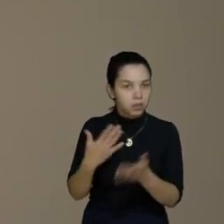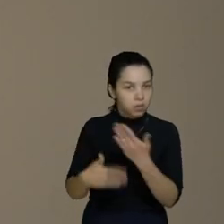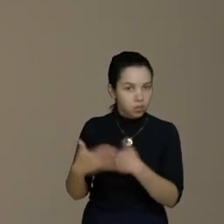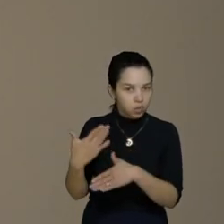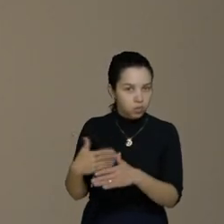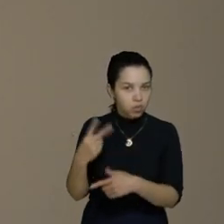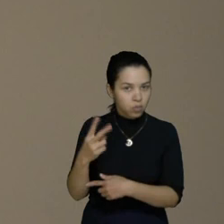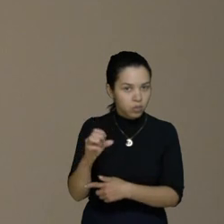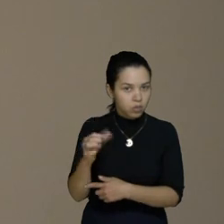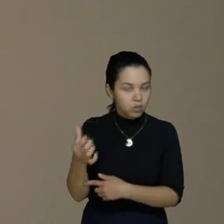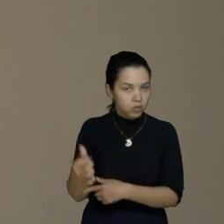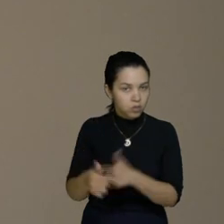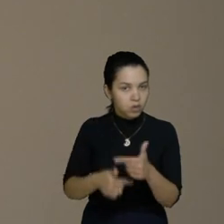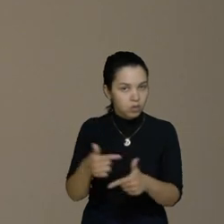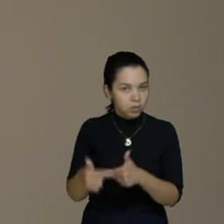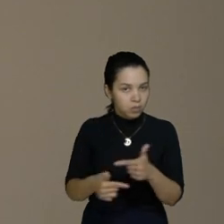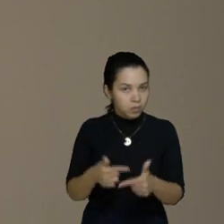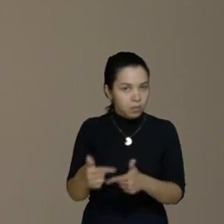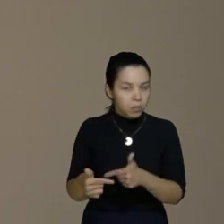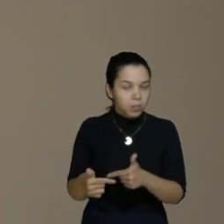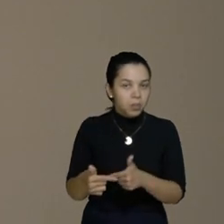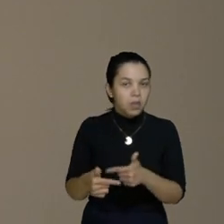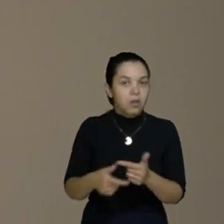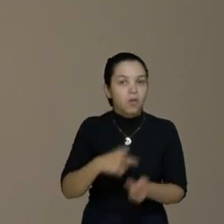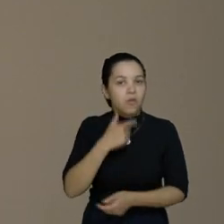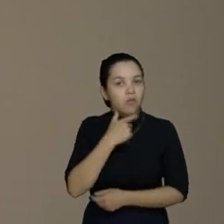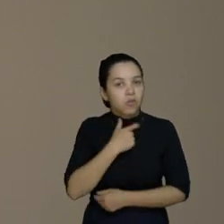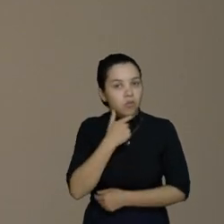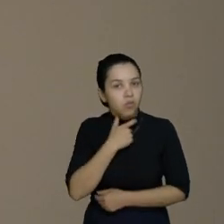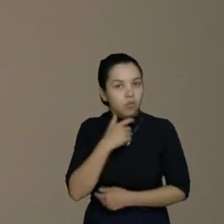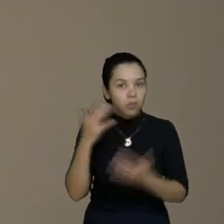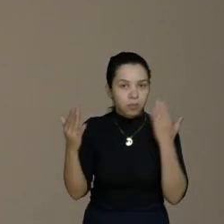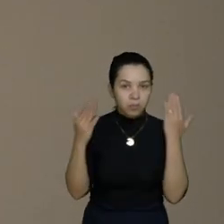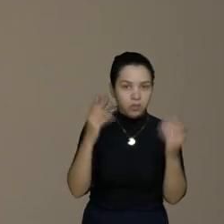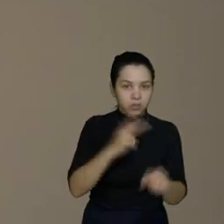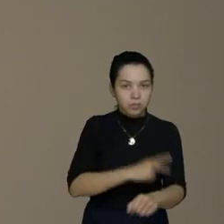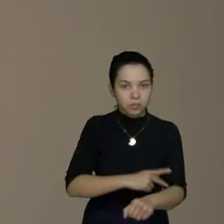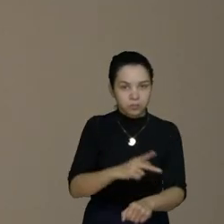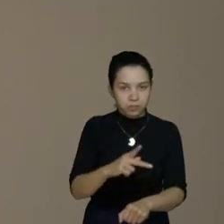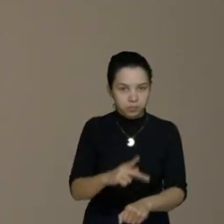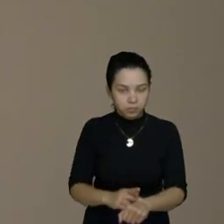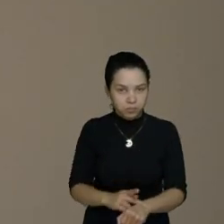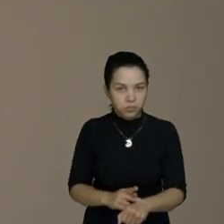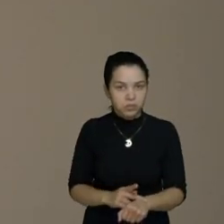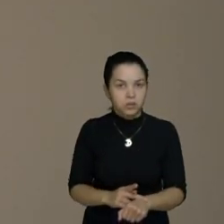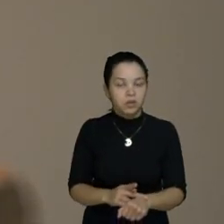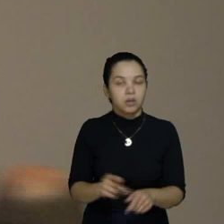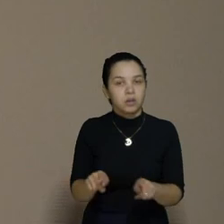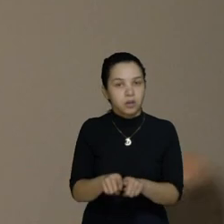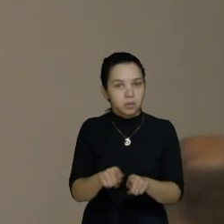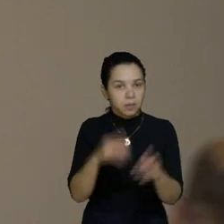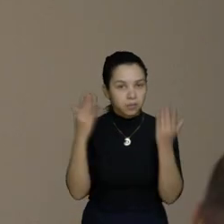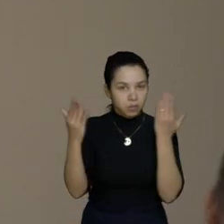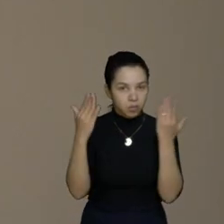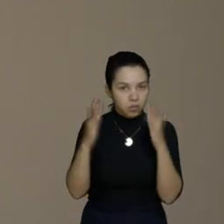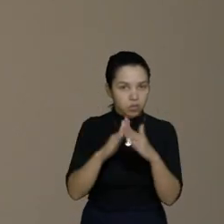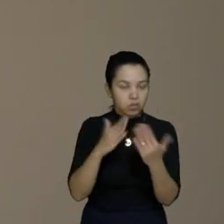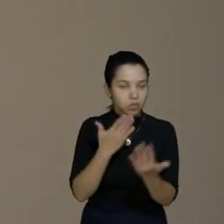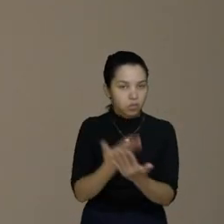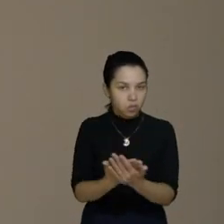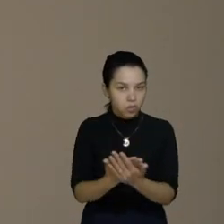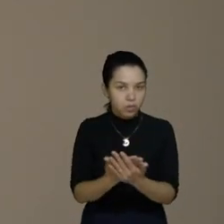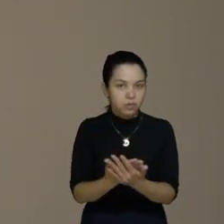Clínica no serviço de fonodiologia psicopedagogia e psicologia escolar na cidade de Gaspar